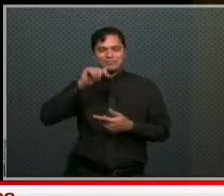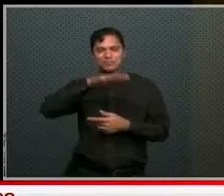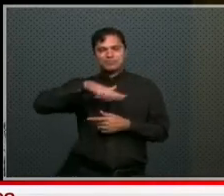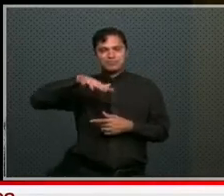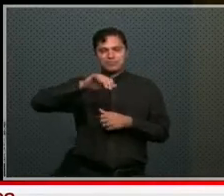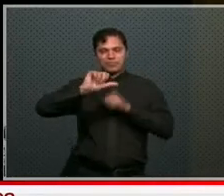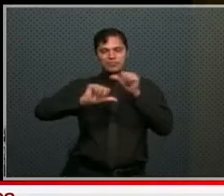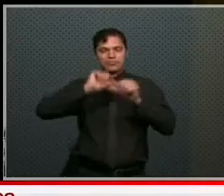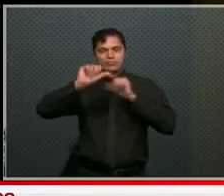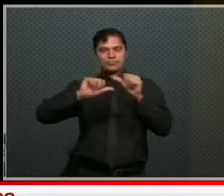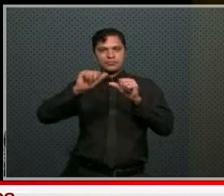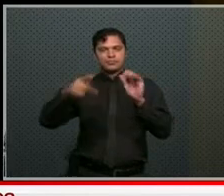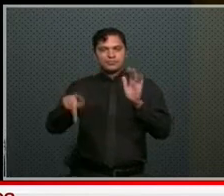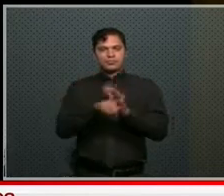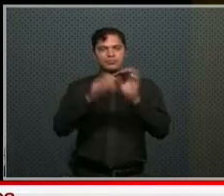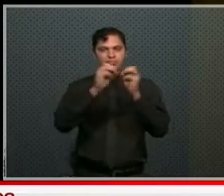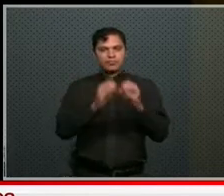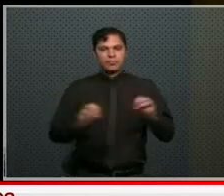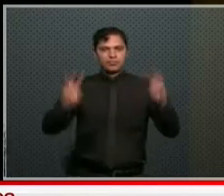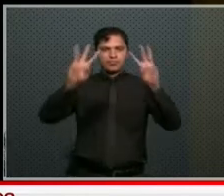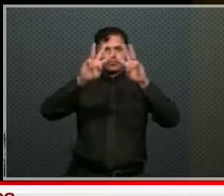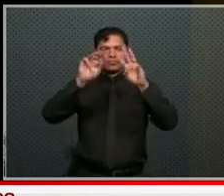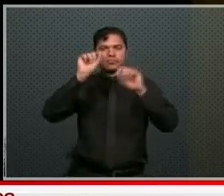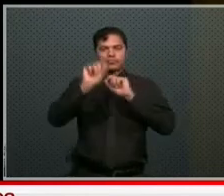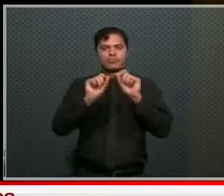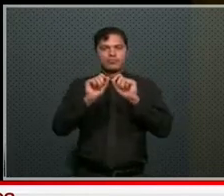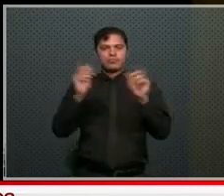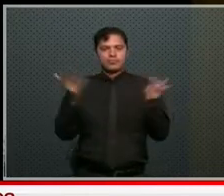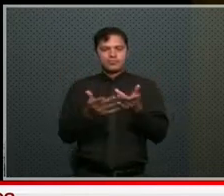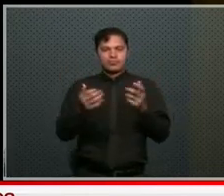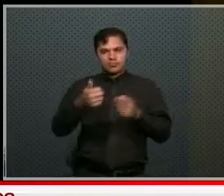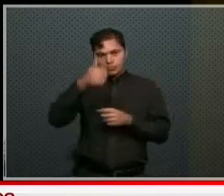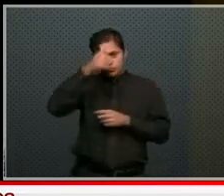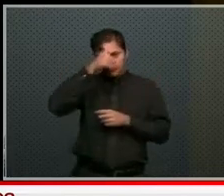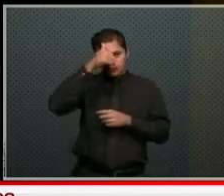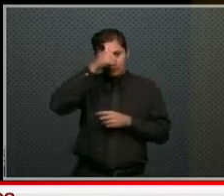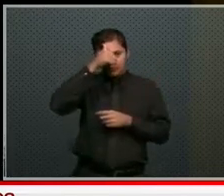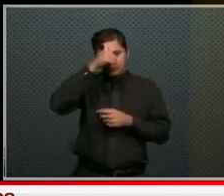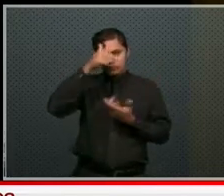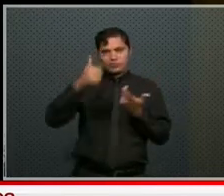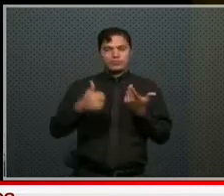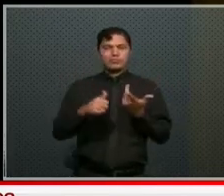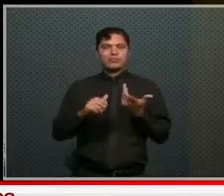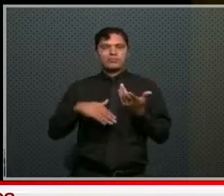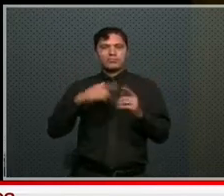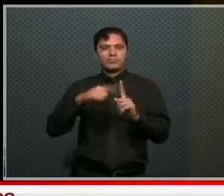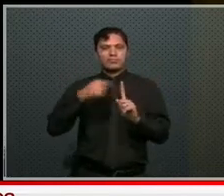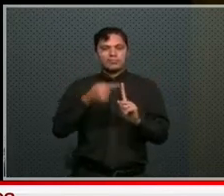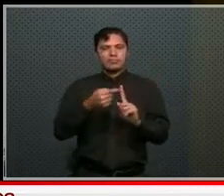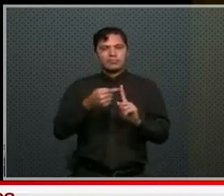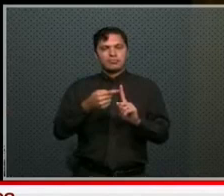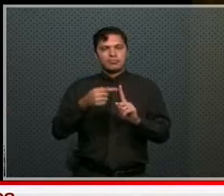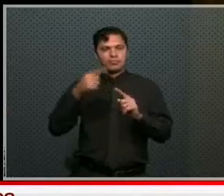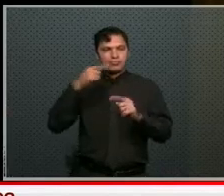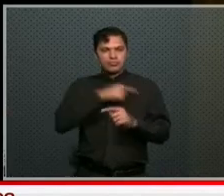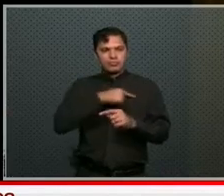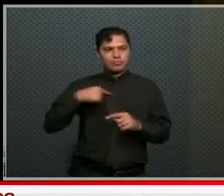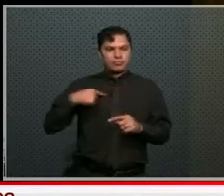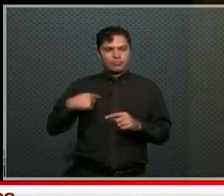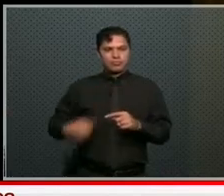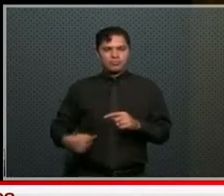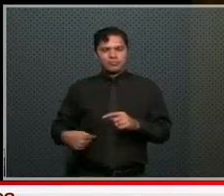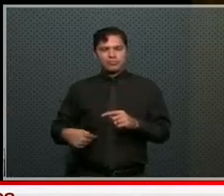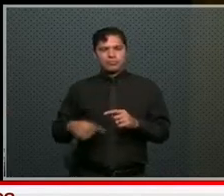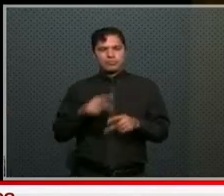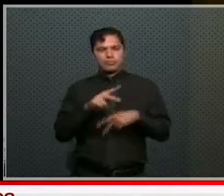a própria ONU diz que agora em 23 a Índia passa a China em população entendeu eles